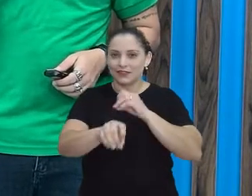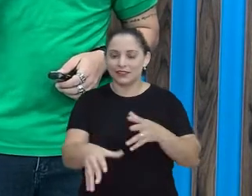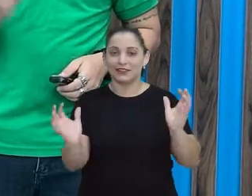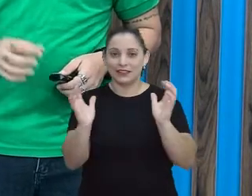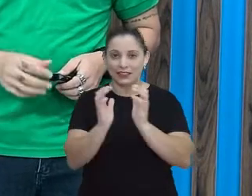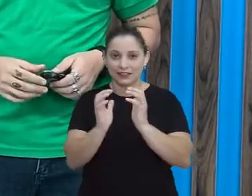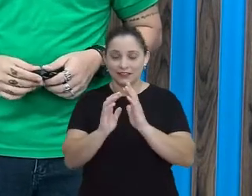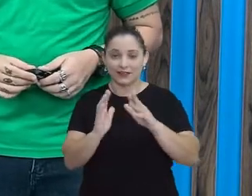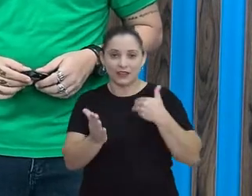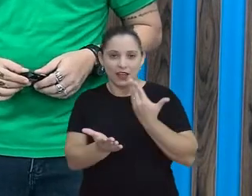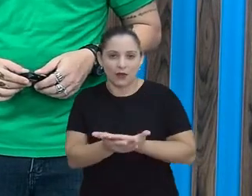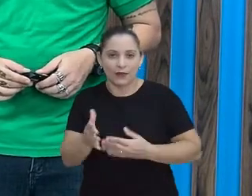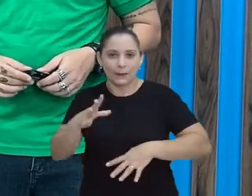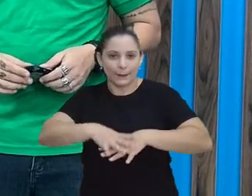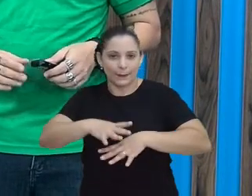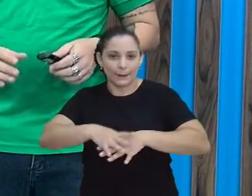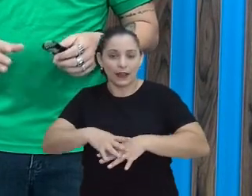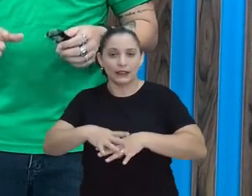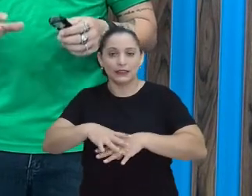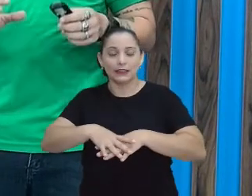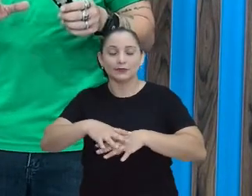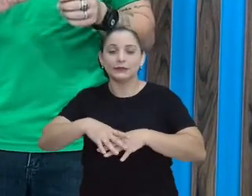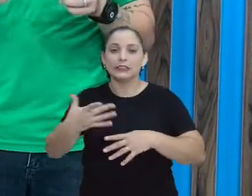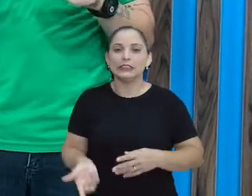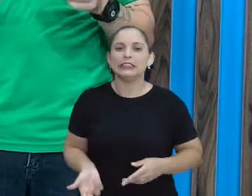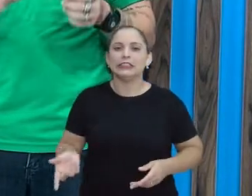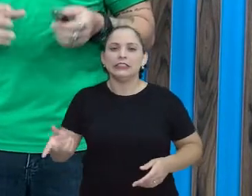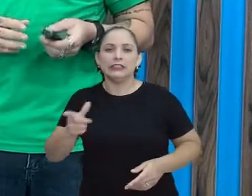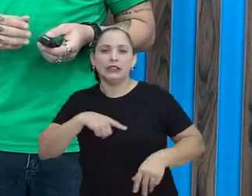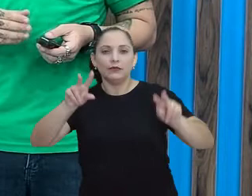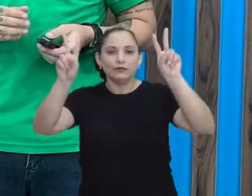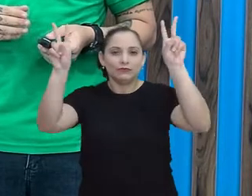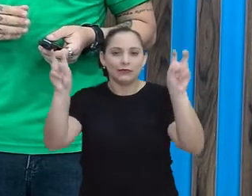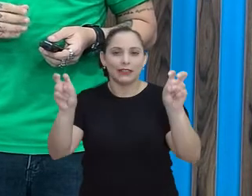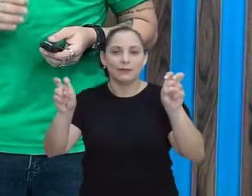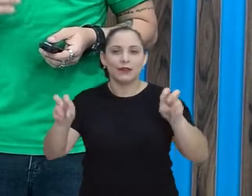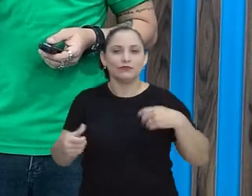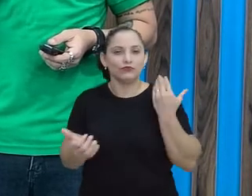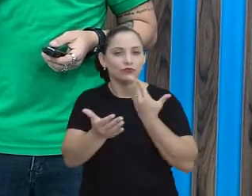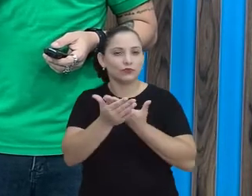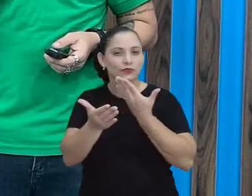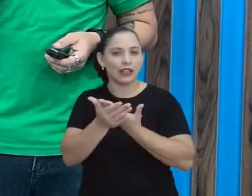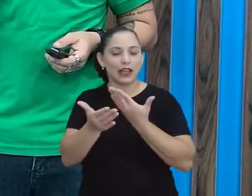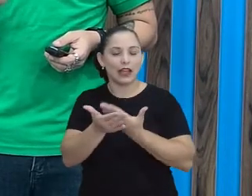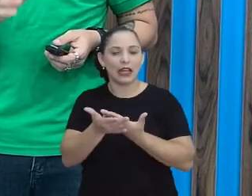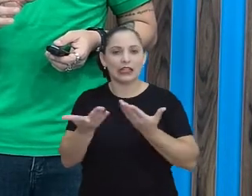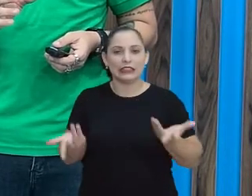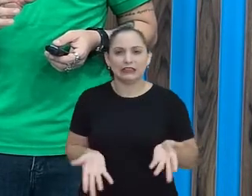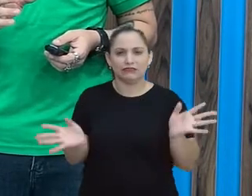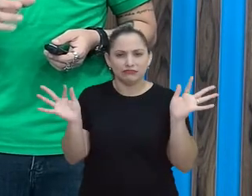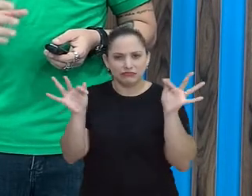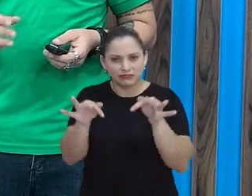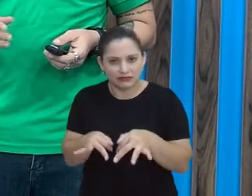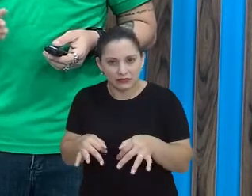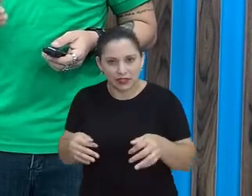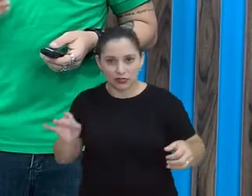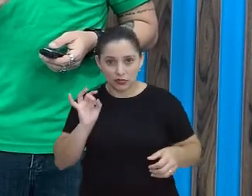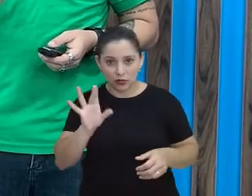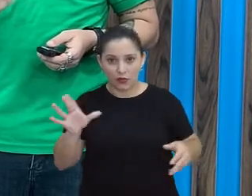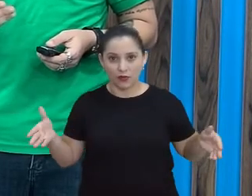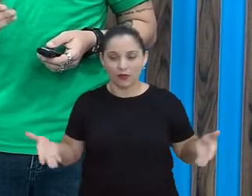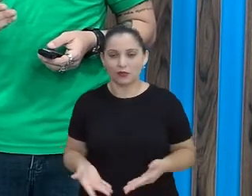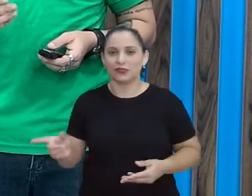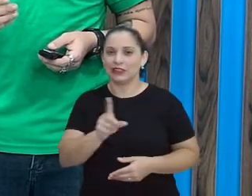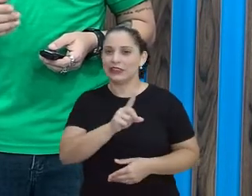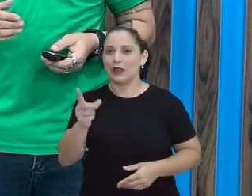aula de matemática para o 9º ano, onde a gente vai trabalhar um tema que não vai se esgotar só nessa aula. Você vai ver que essa